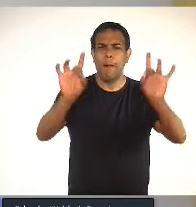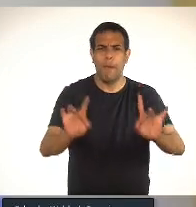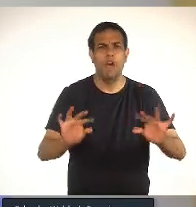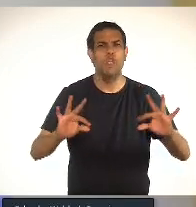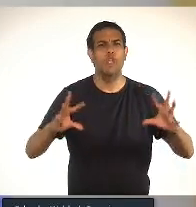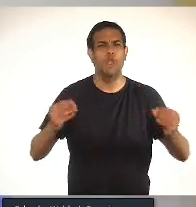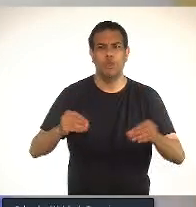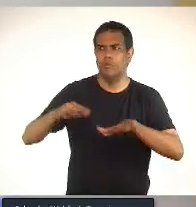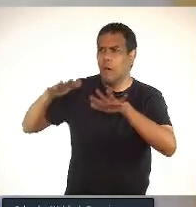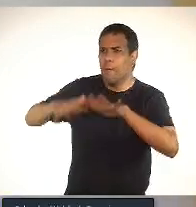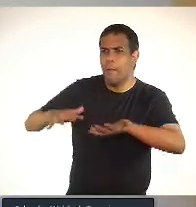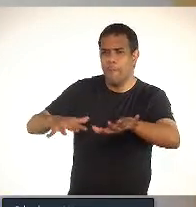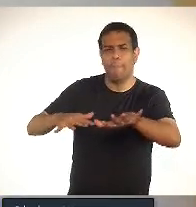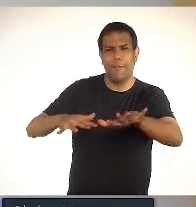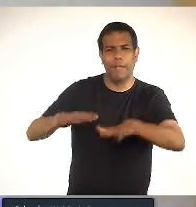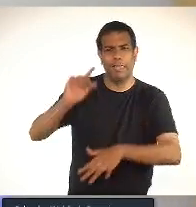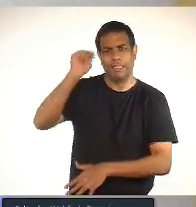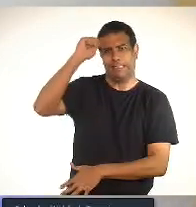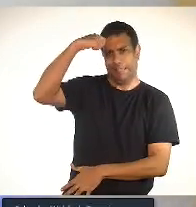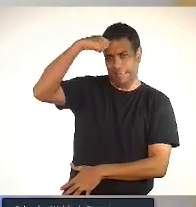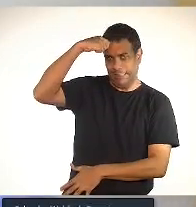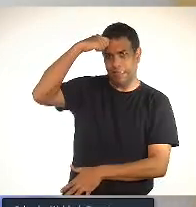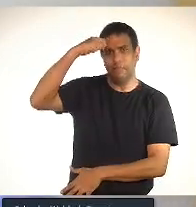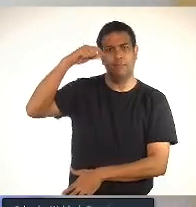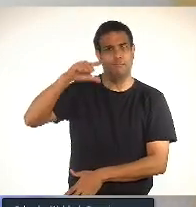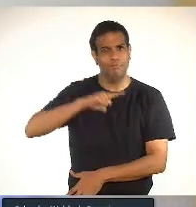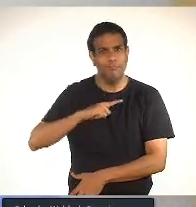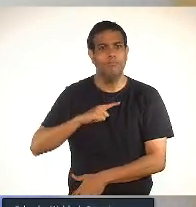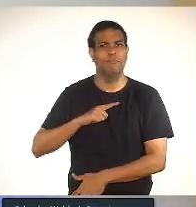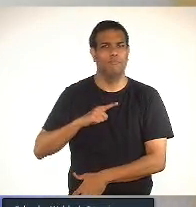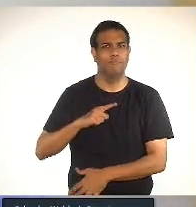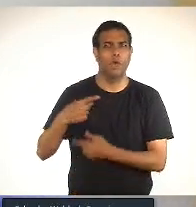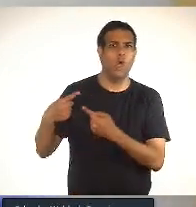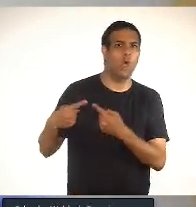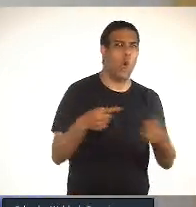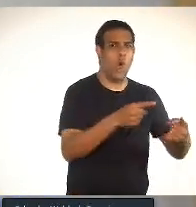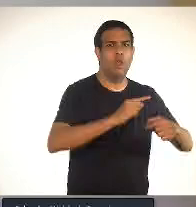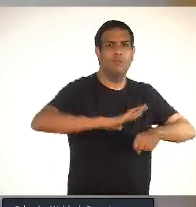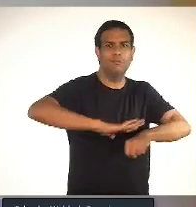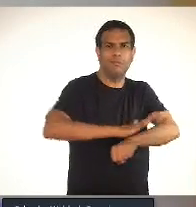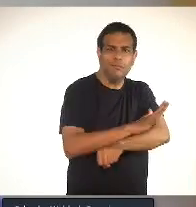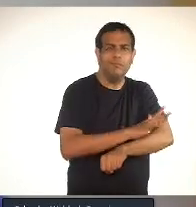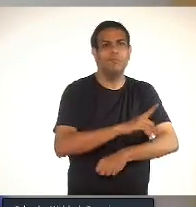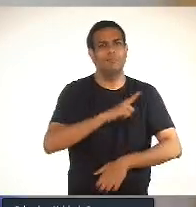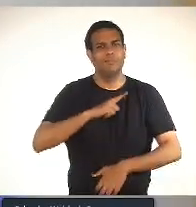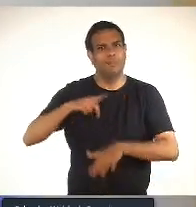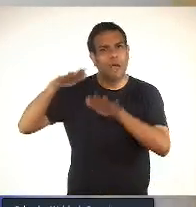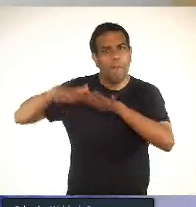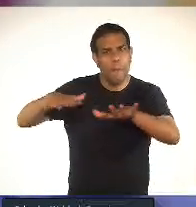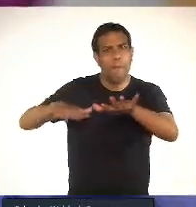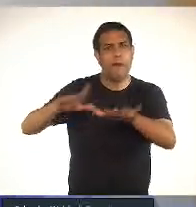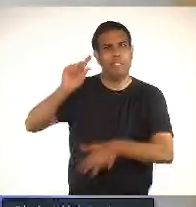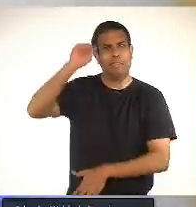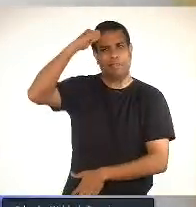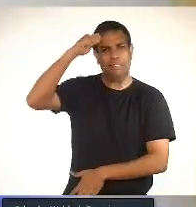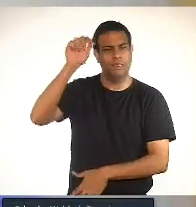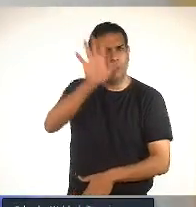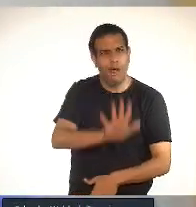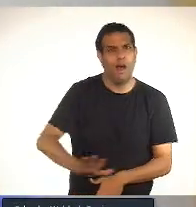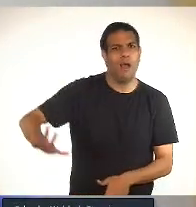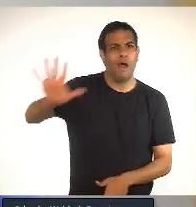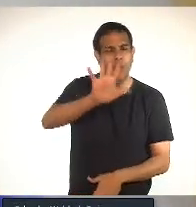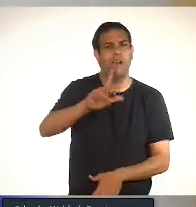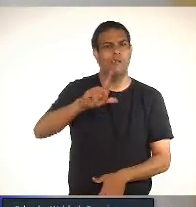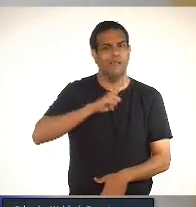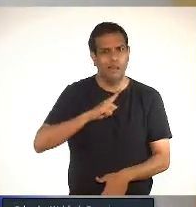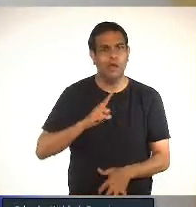aos movimentos que atuam na luta antirracista no Rio de Janeiro, os movimentos negros de modo geral, as entidades do